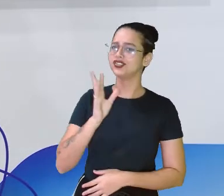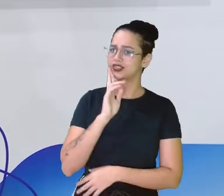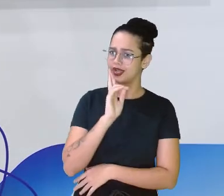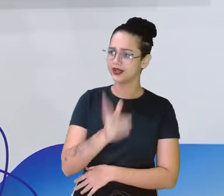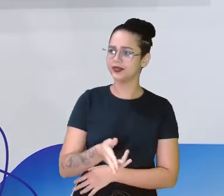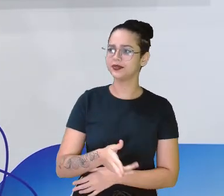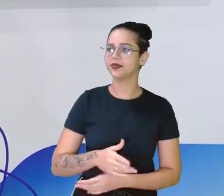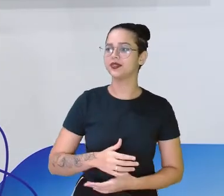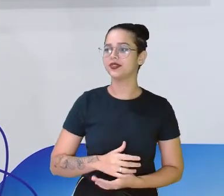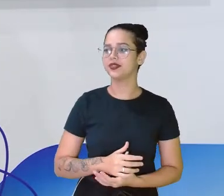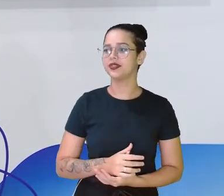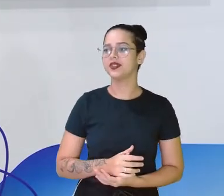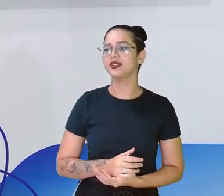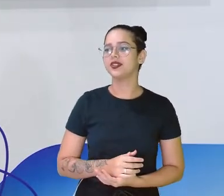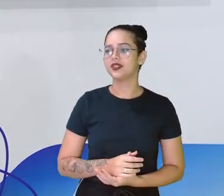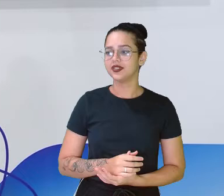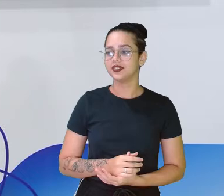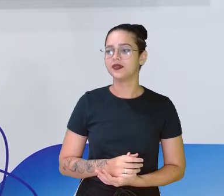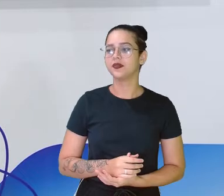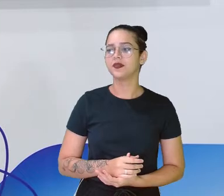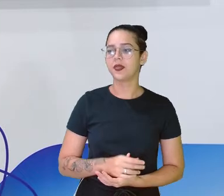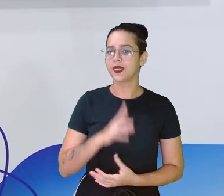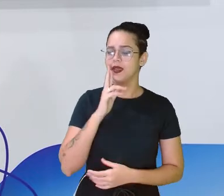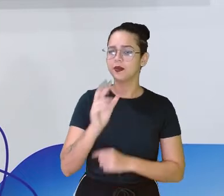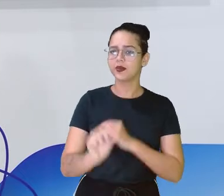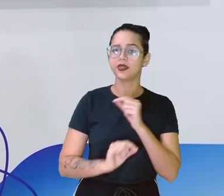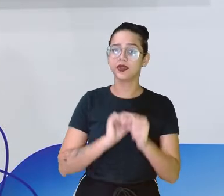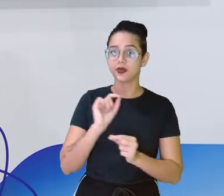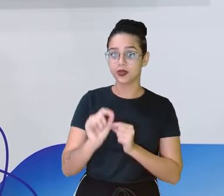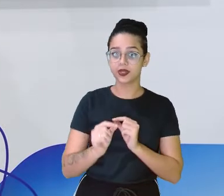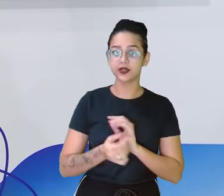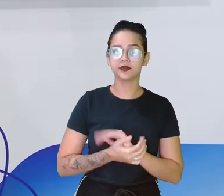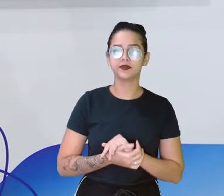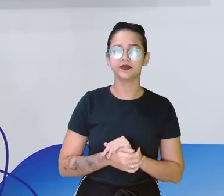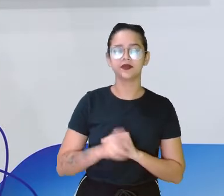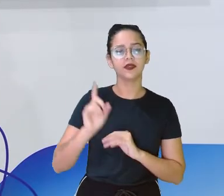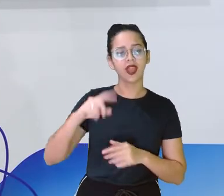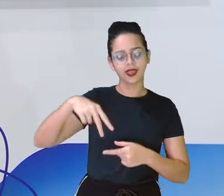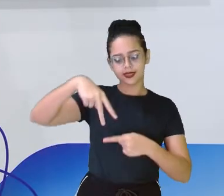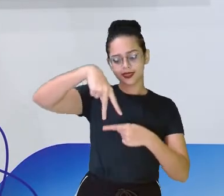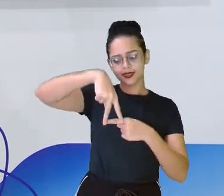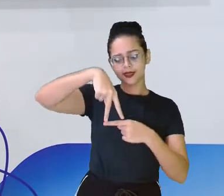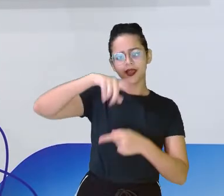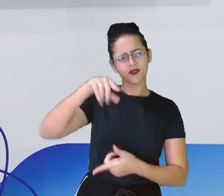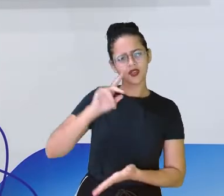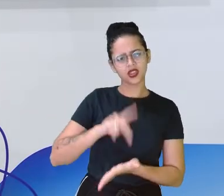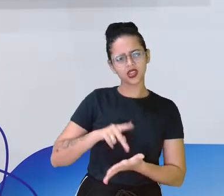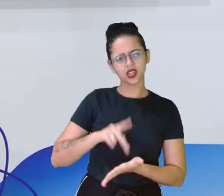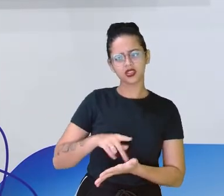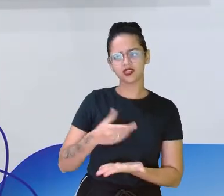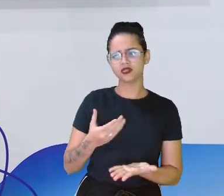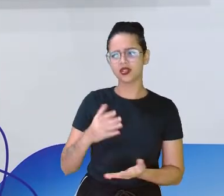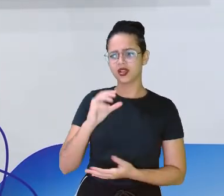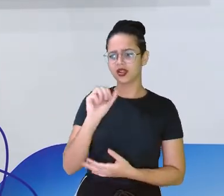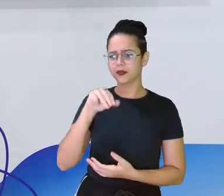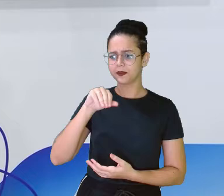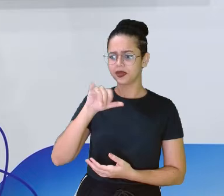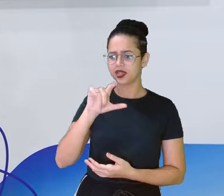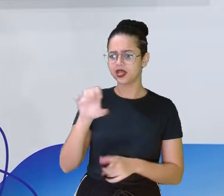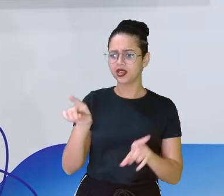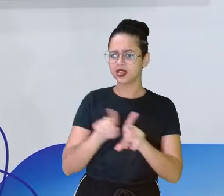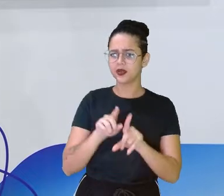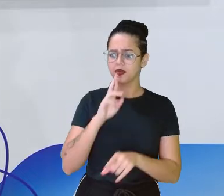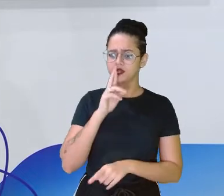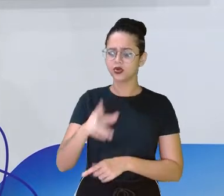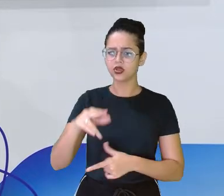respondeu. Laura respondeu que são triângulos. Isso é verdade. E Camille também